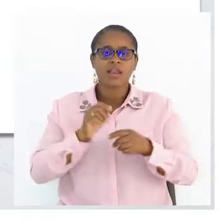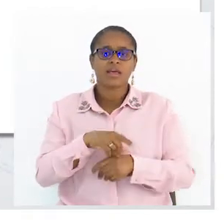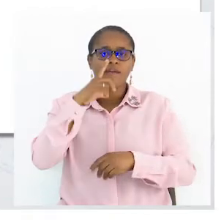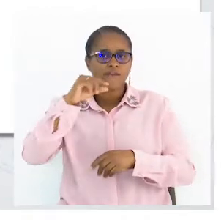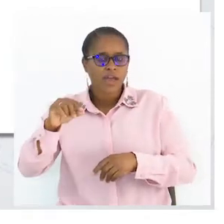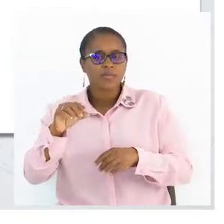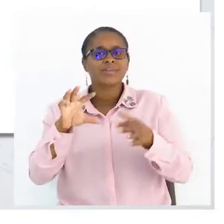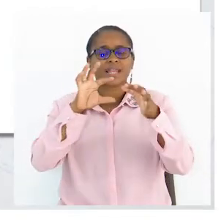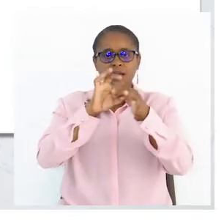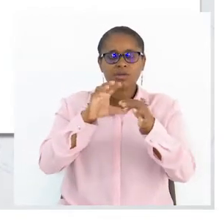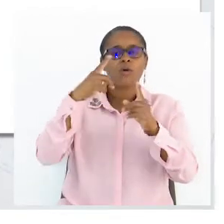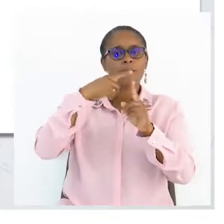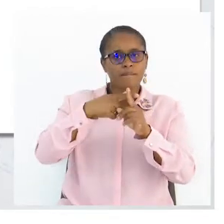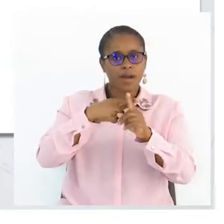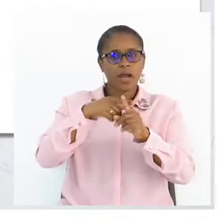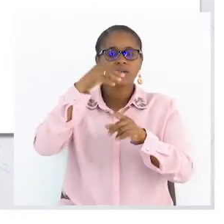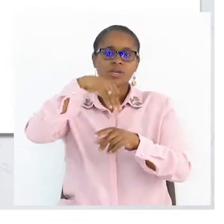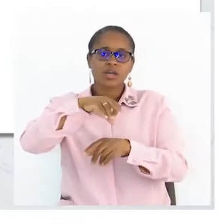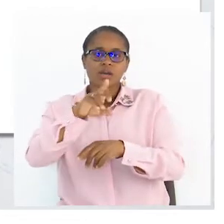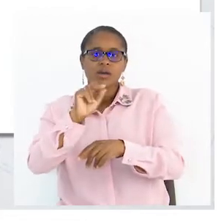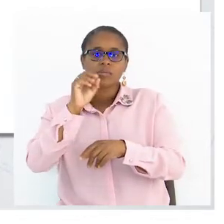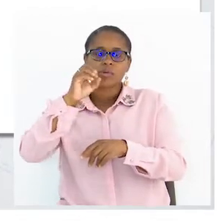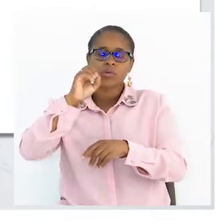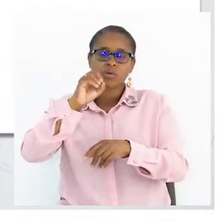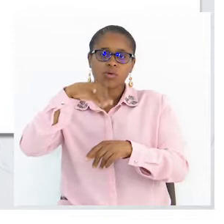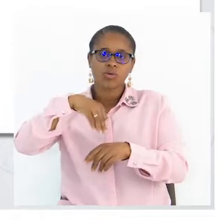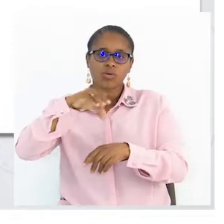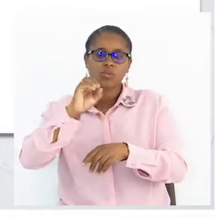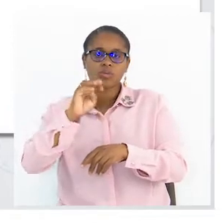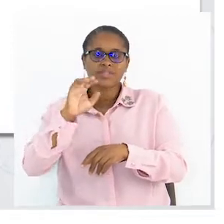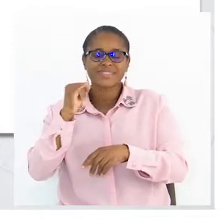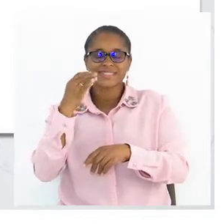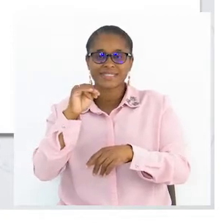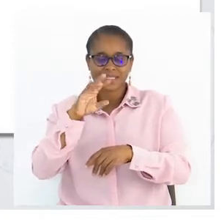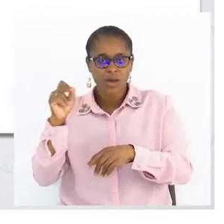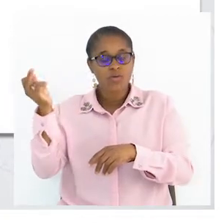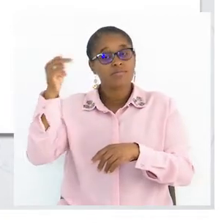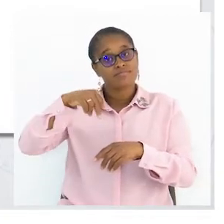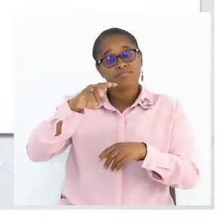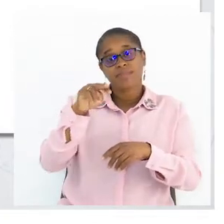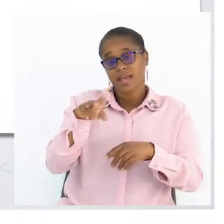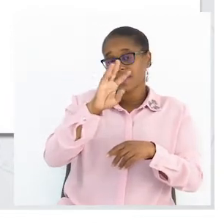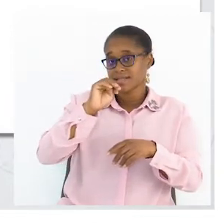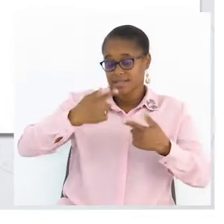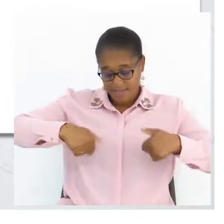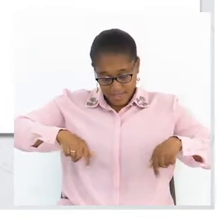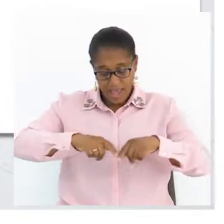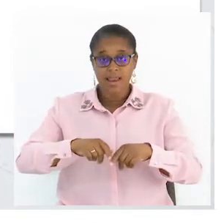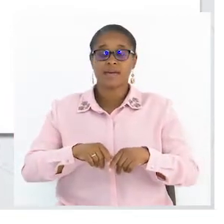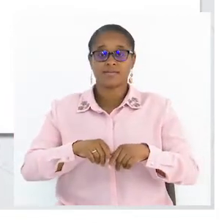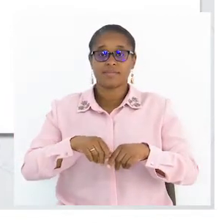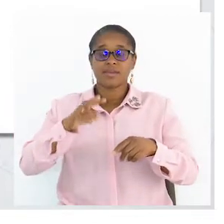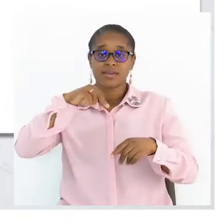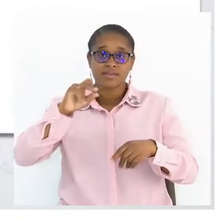de ligação mais a preposição na sala. Neste caso, na é a preposição, sala